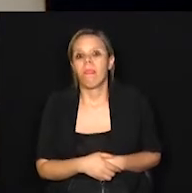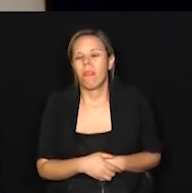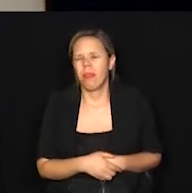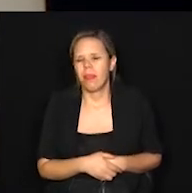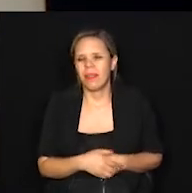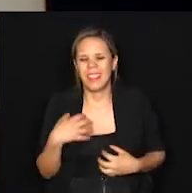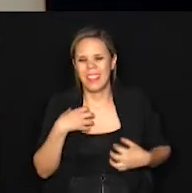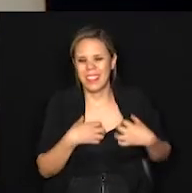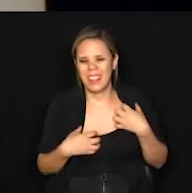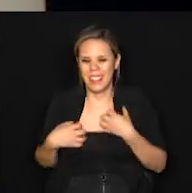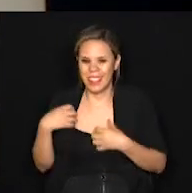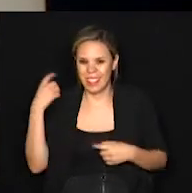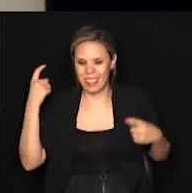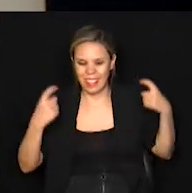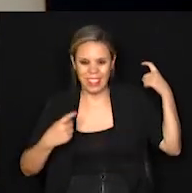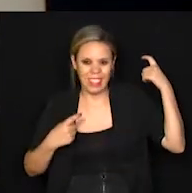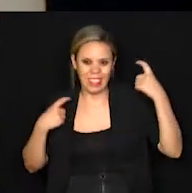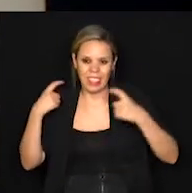Ela já foi autorizada?